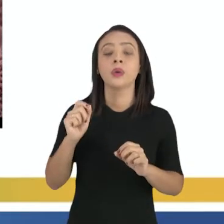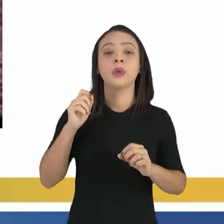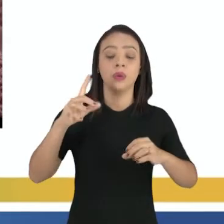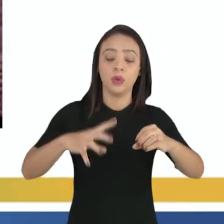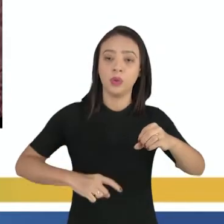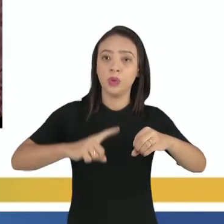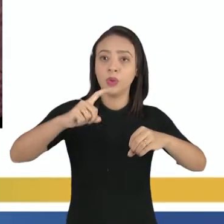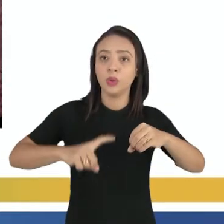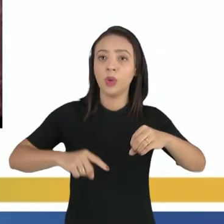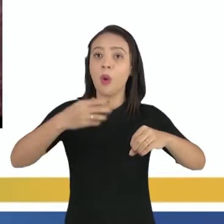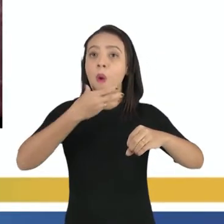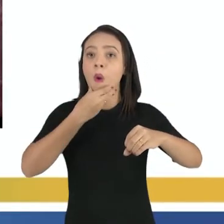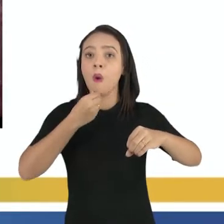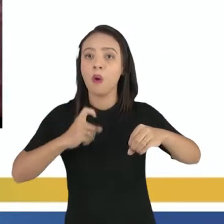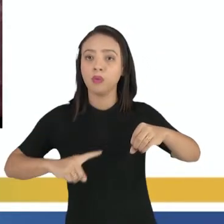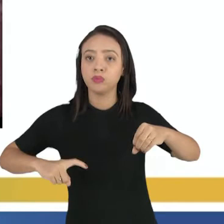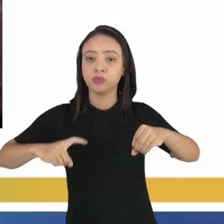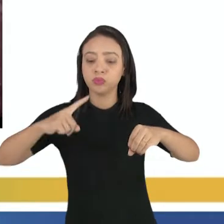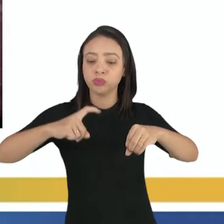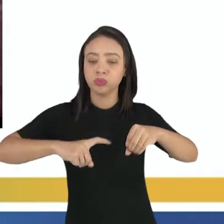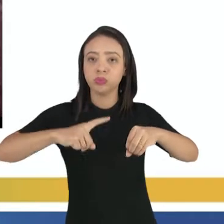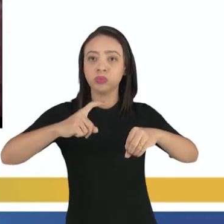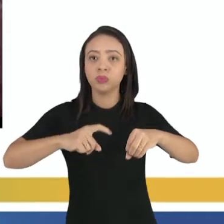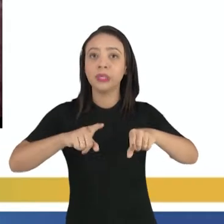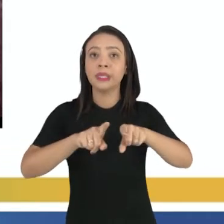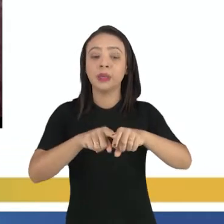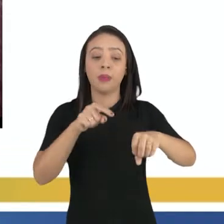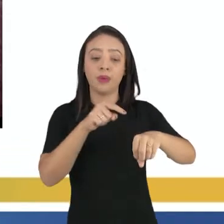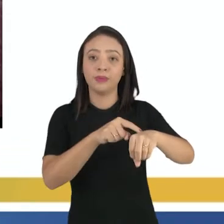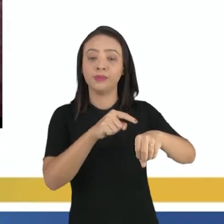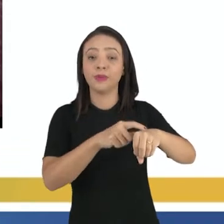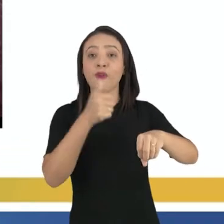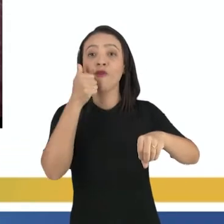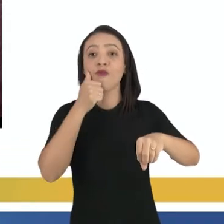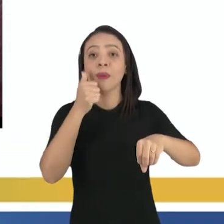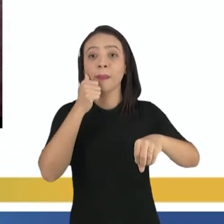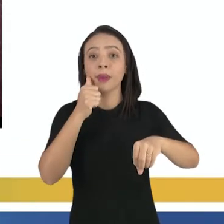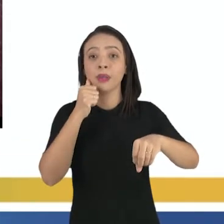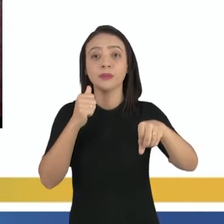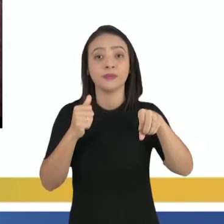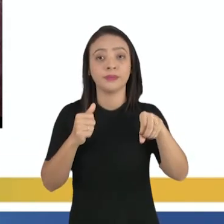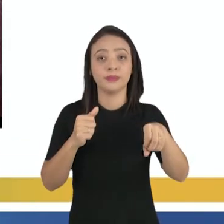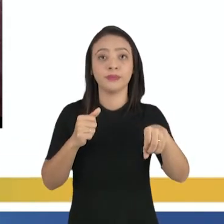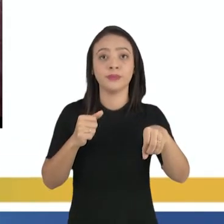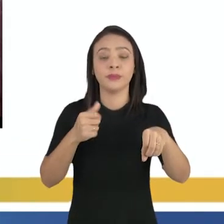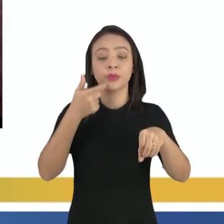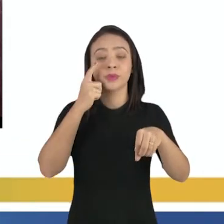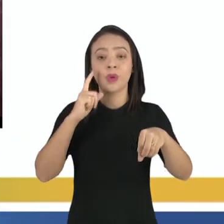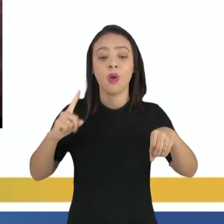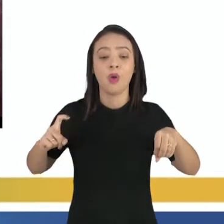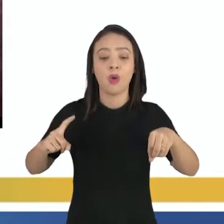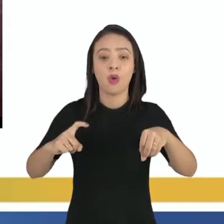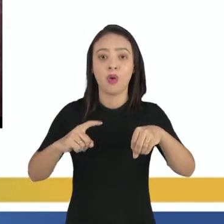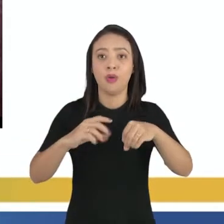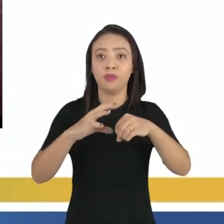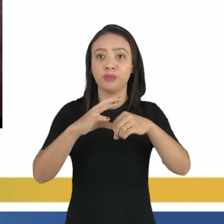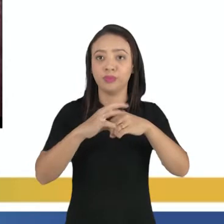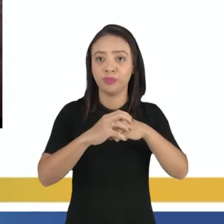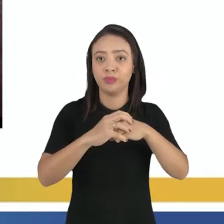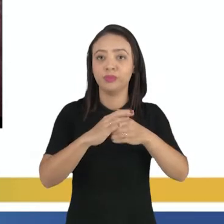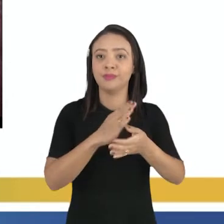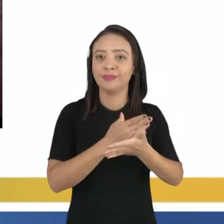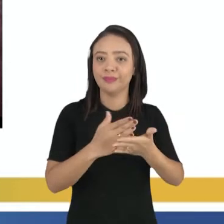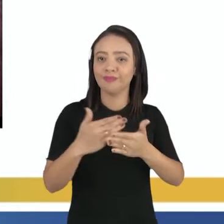gameta masculino, ou seja, o espermatozoide, e o gameta feminino, o óvulo, eles se encontram e iniciam